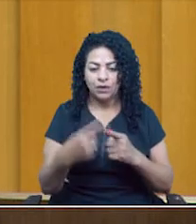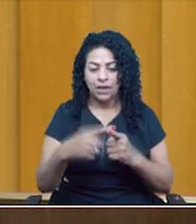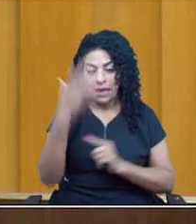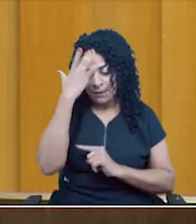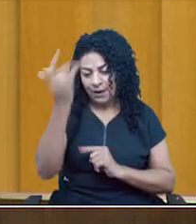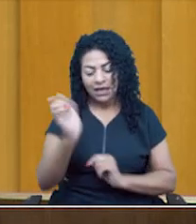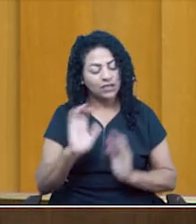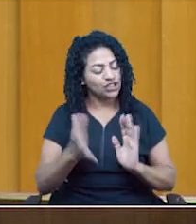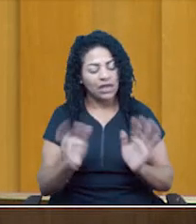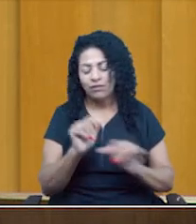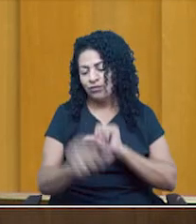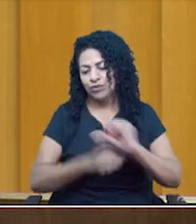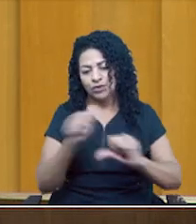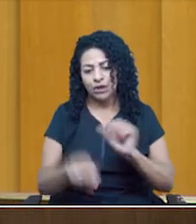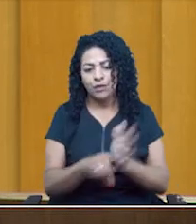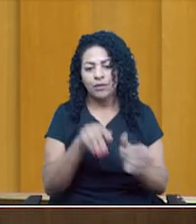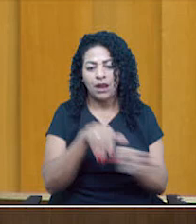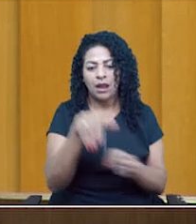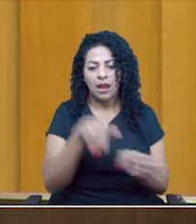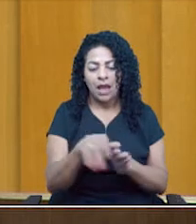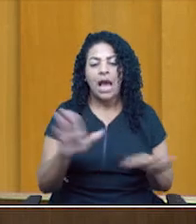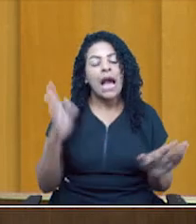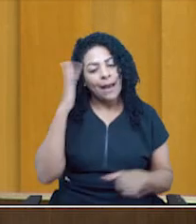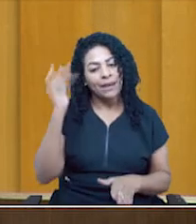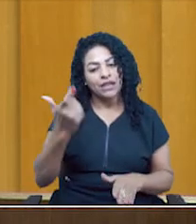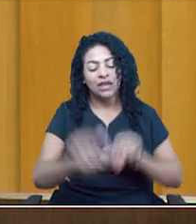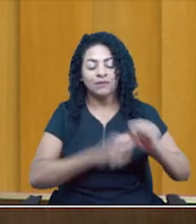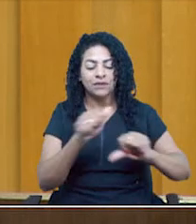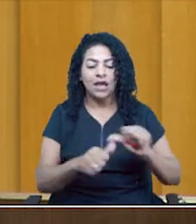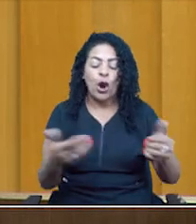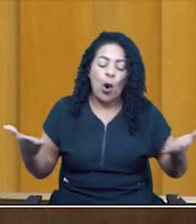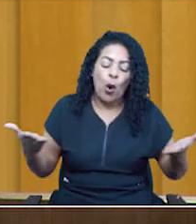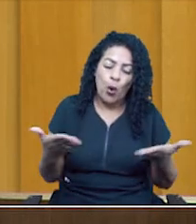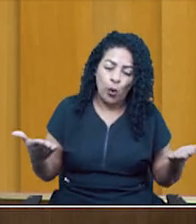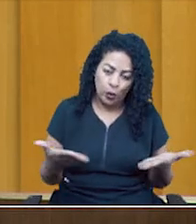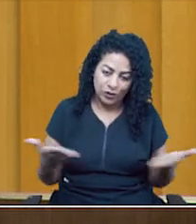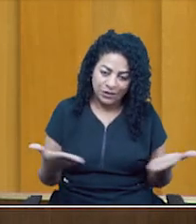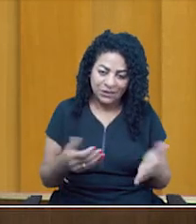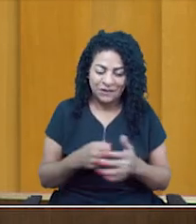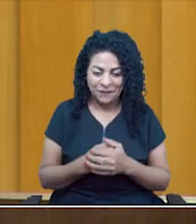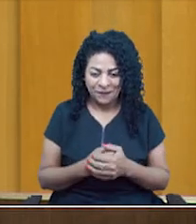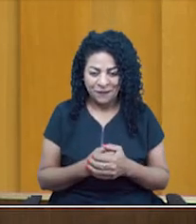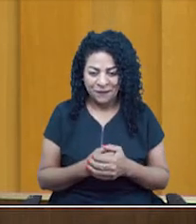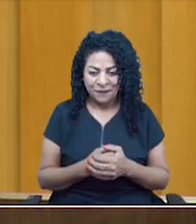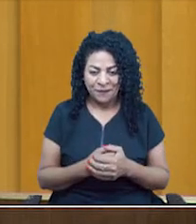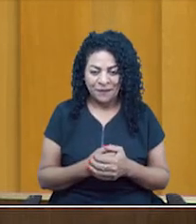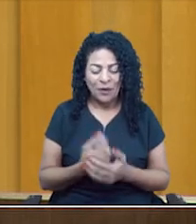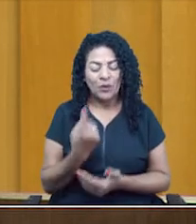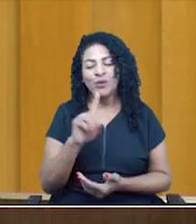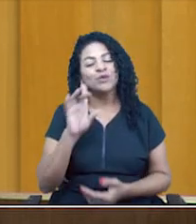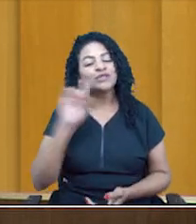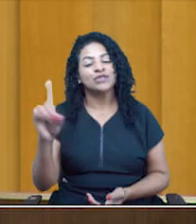o Conselho Nacional de Justiça, meu mandato encerra-se exatamente no dia de hoje. Né? E são objetivos